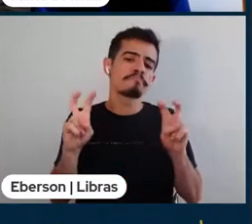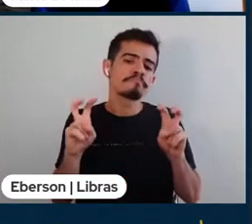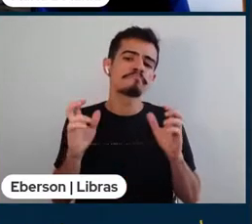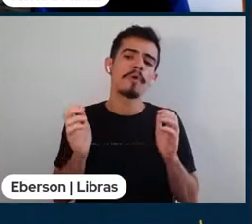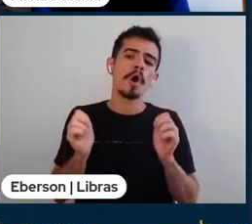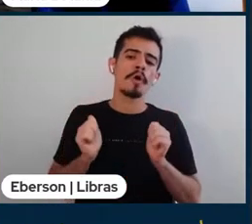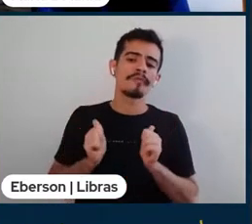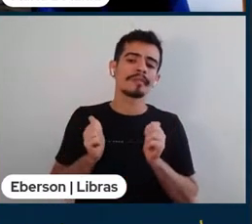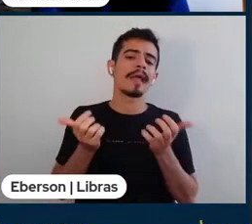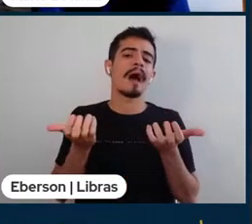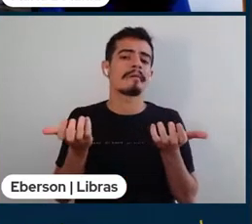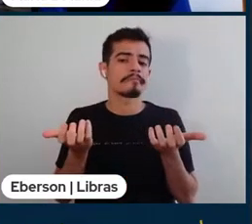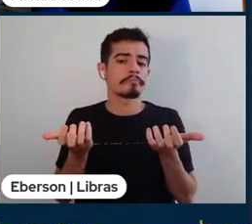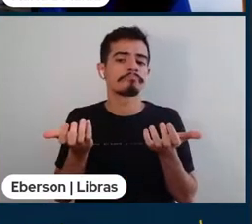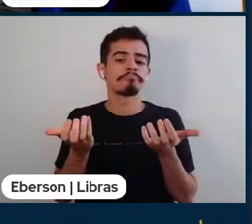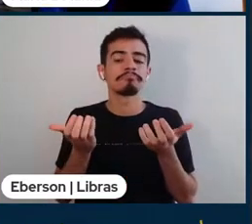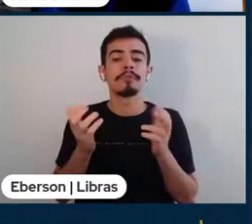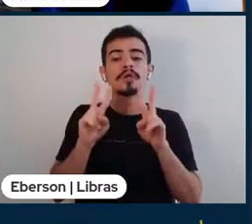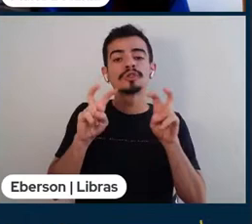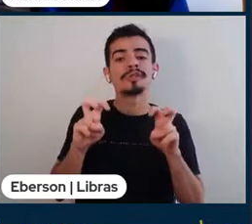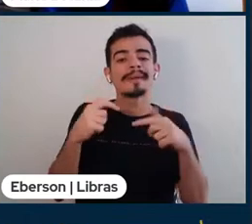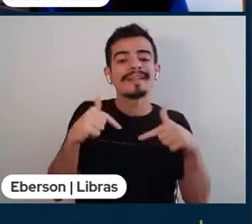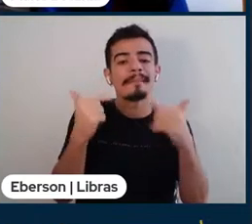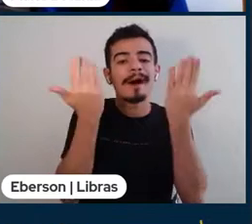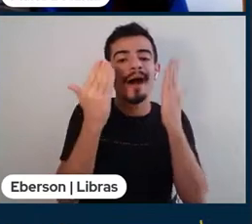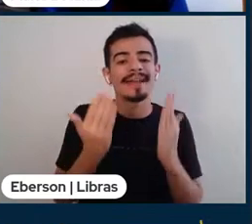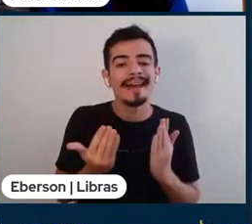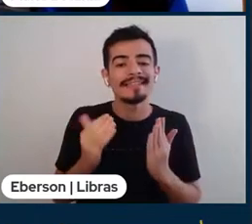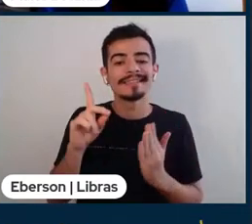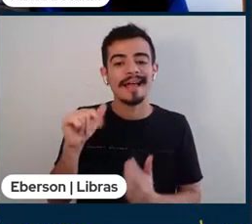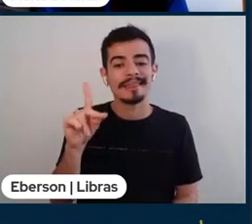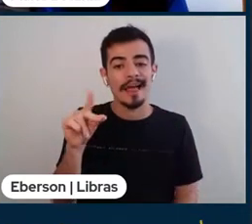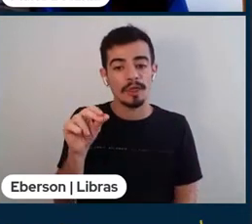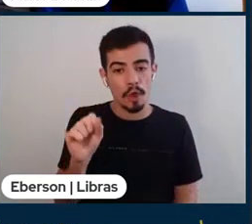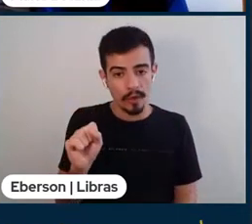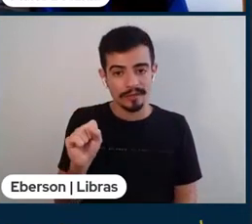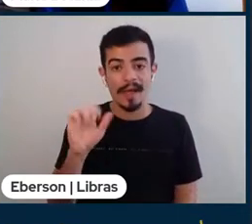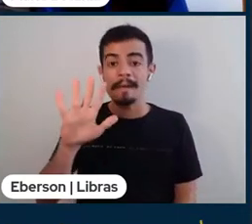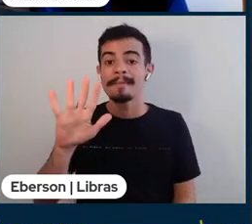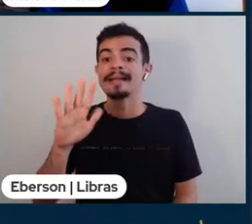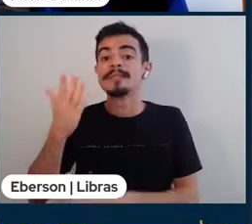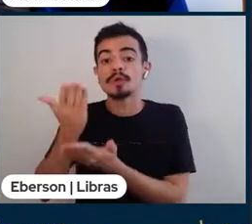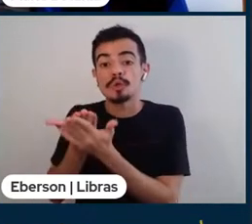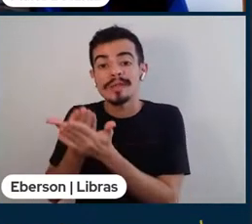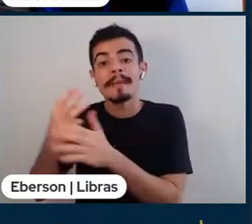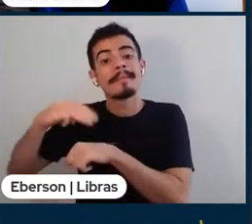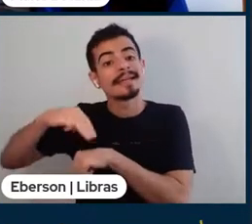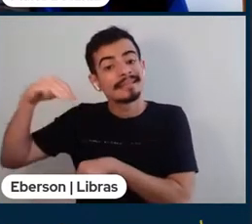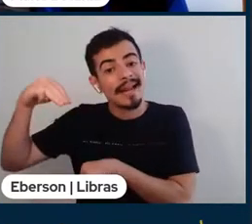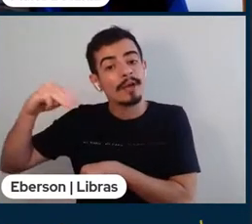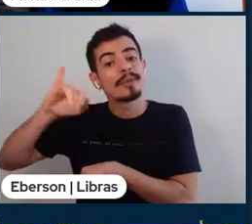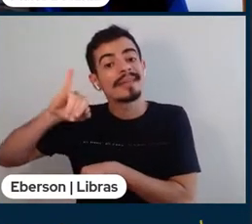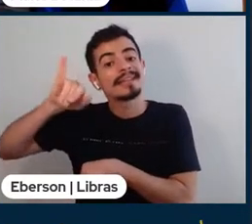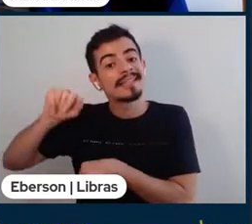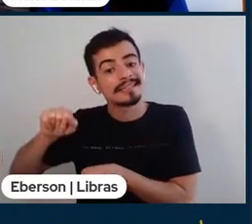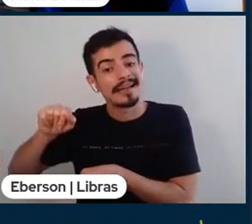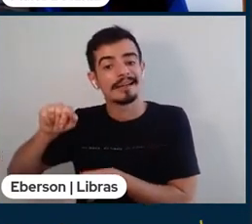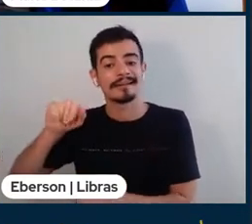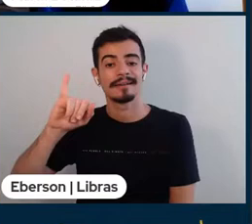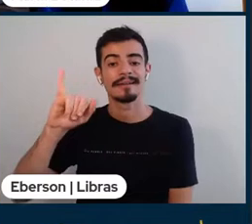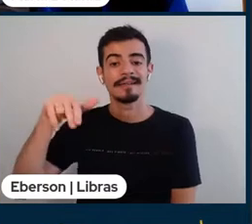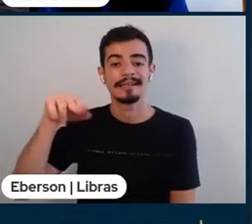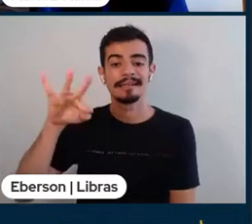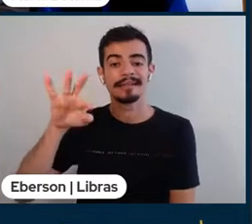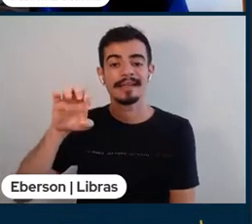de dados, só que eu tinha estudado no mestrado de inteligência artificial, então parece que eu queria trabalhar com